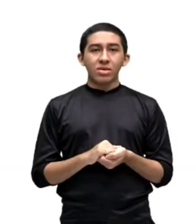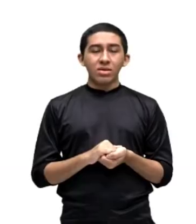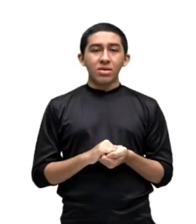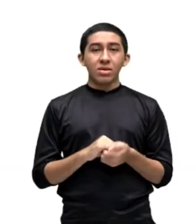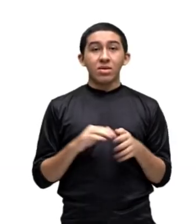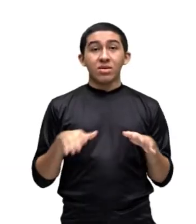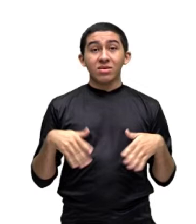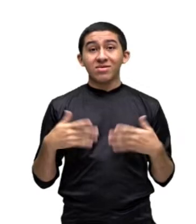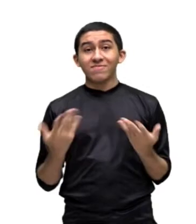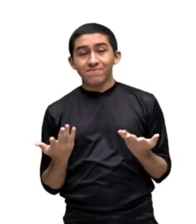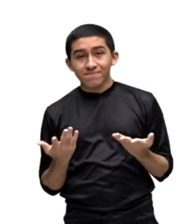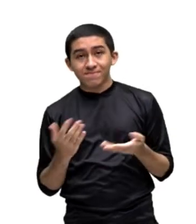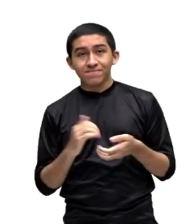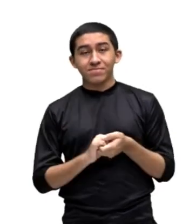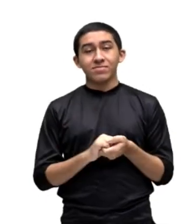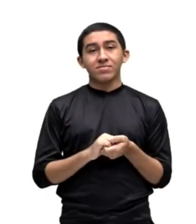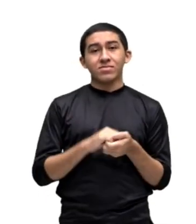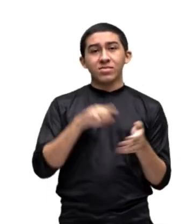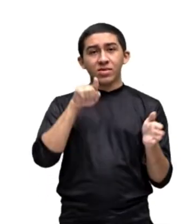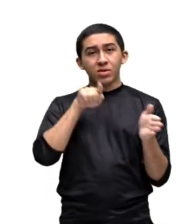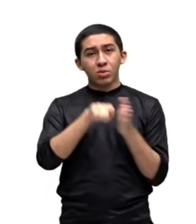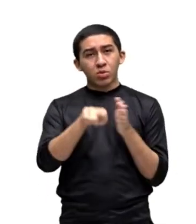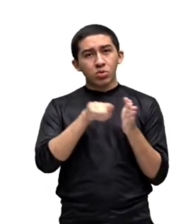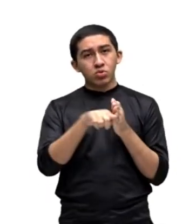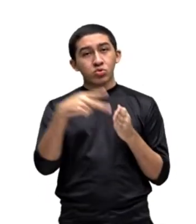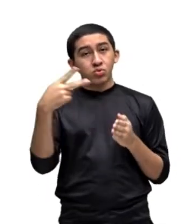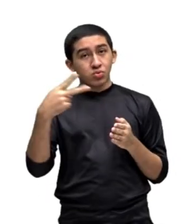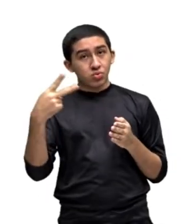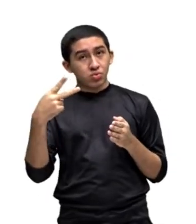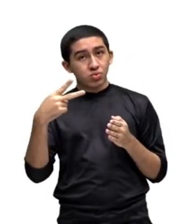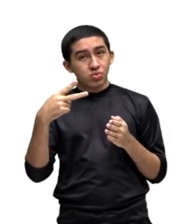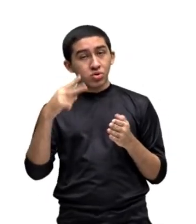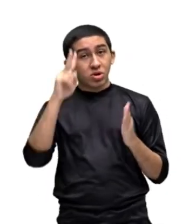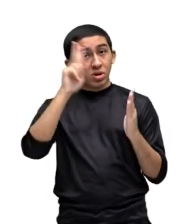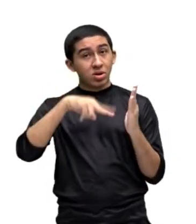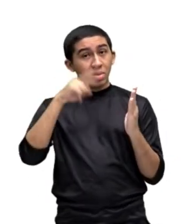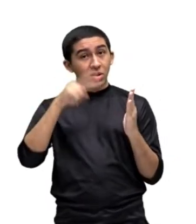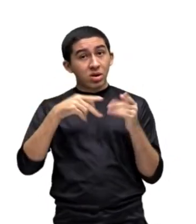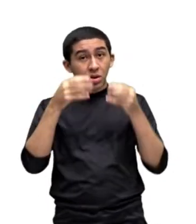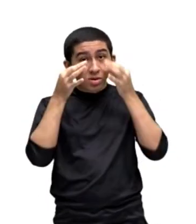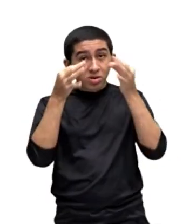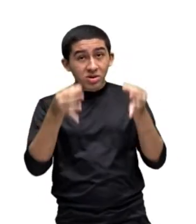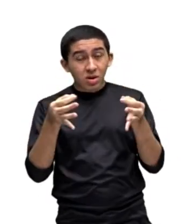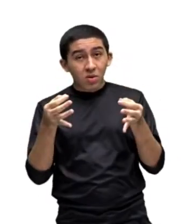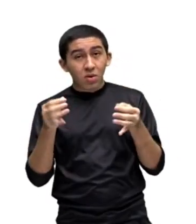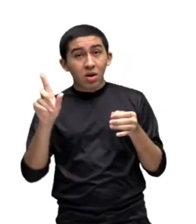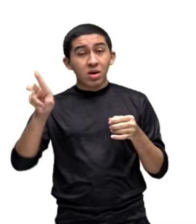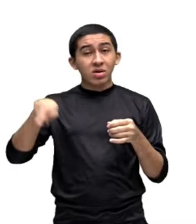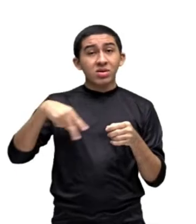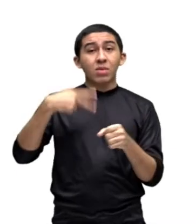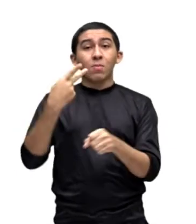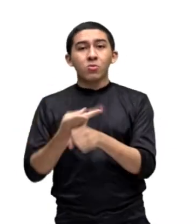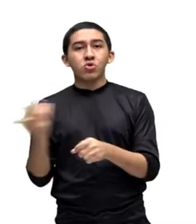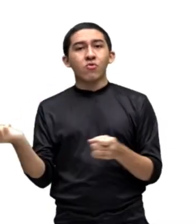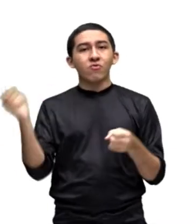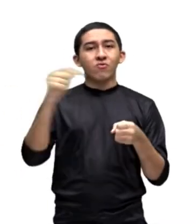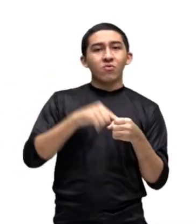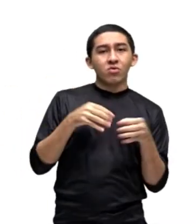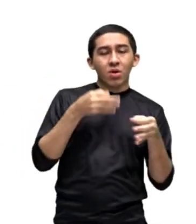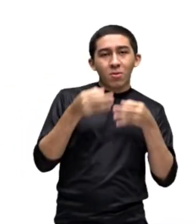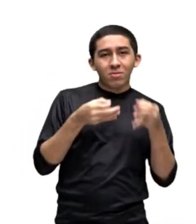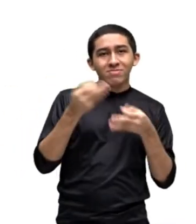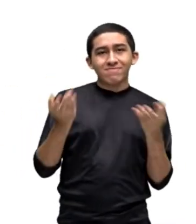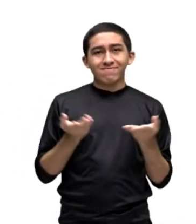Então, meus queridos, nós temos 2 questões, leiam com atenção e daqui a pouco a gente retorna para comentar a respeito delas, tá bom?